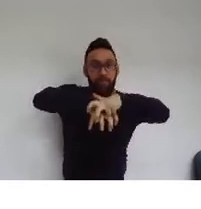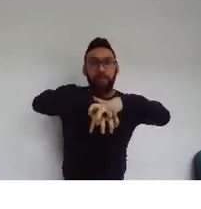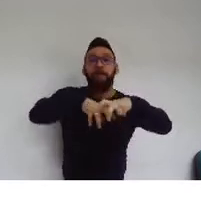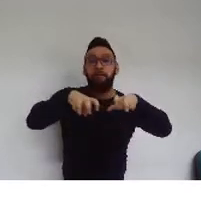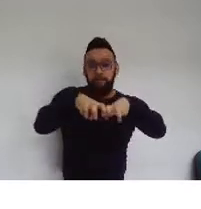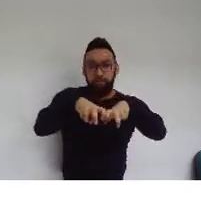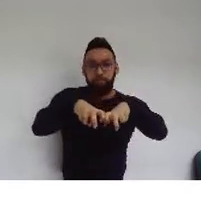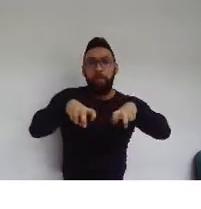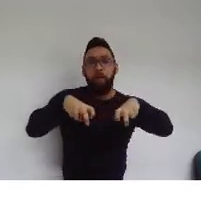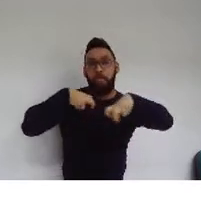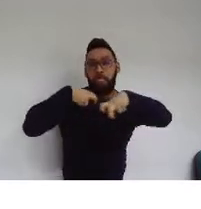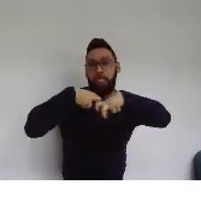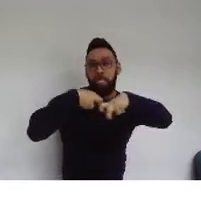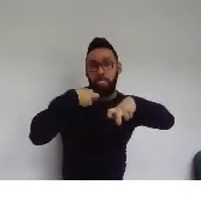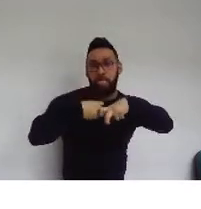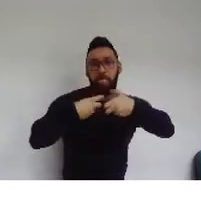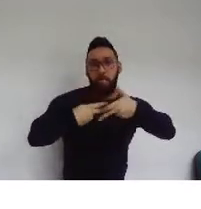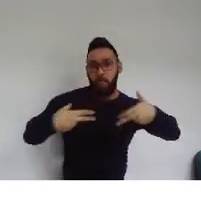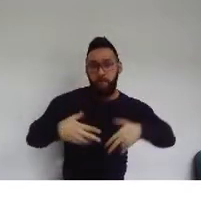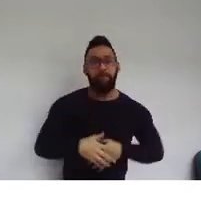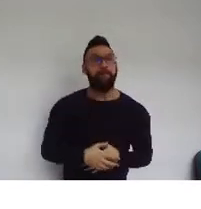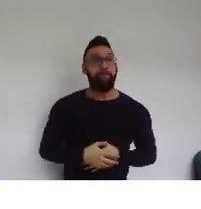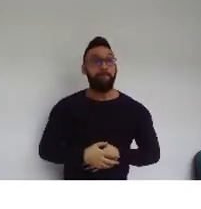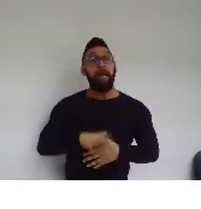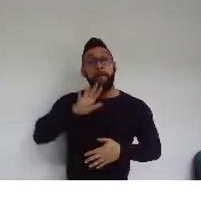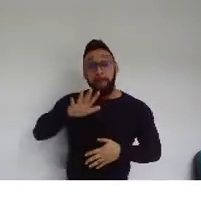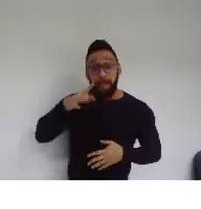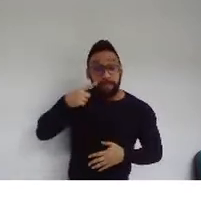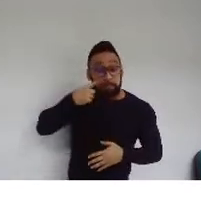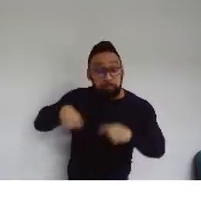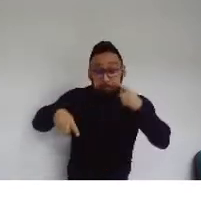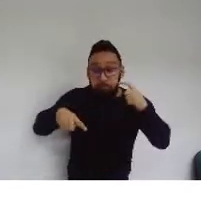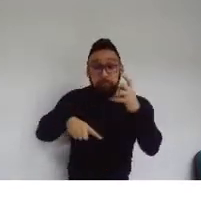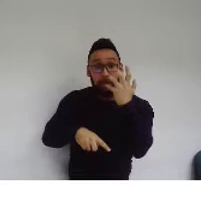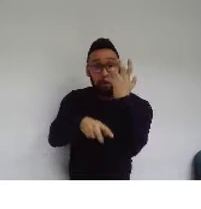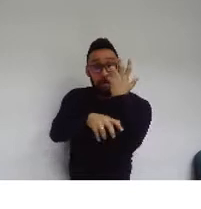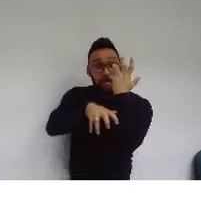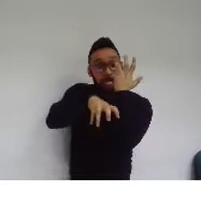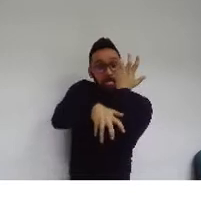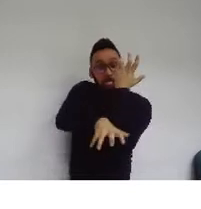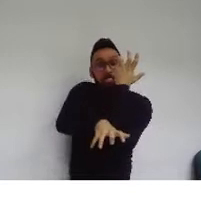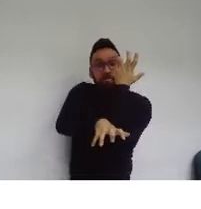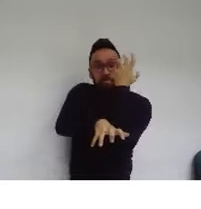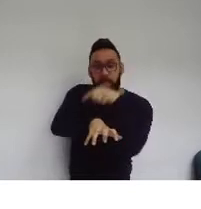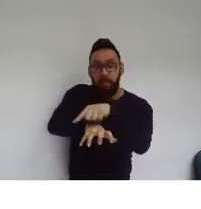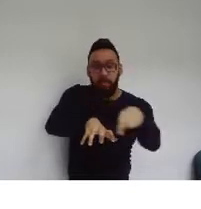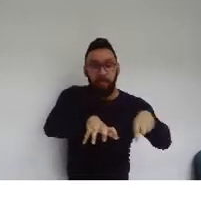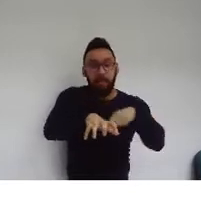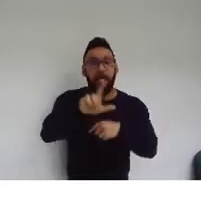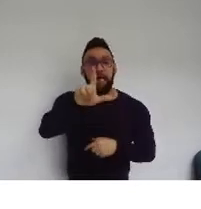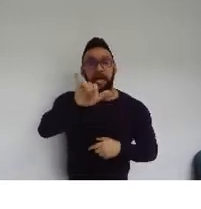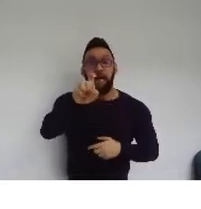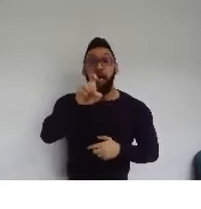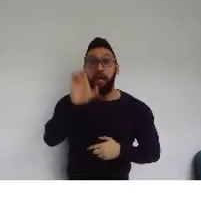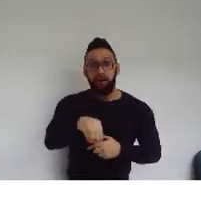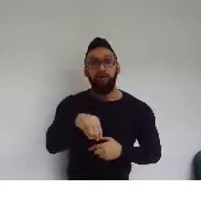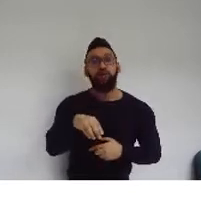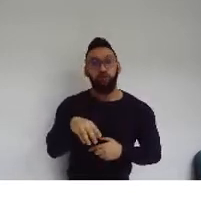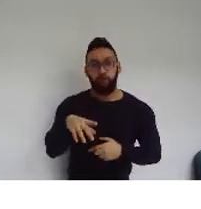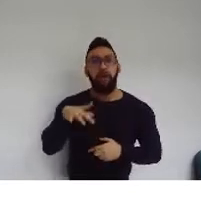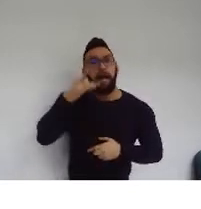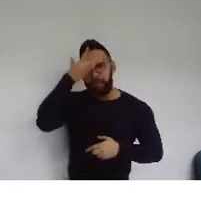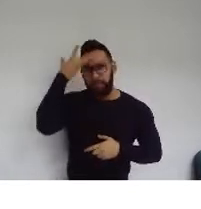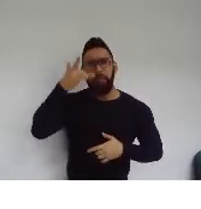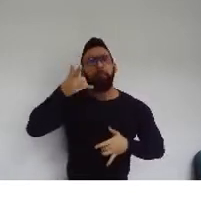também indexicalizadas pelo lixo em volta da árvore, que eu vou mostrar já, signos que indexam sentidos